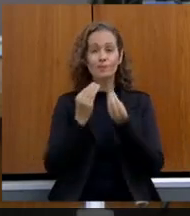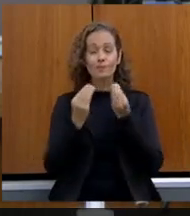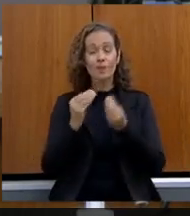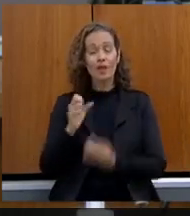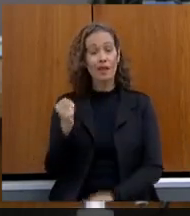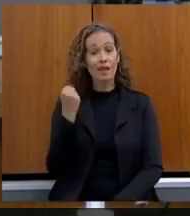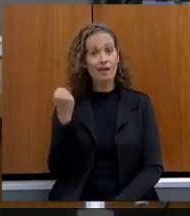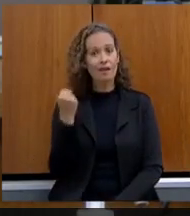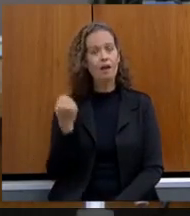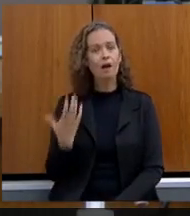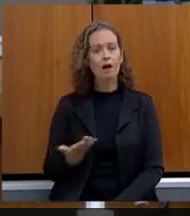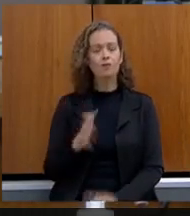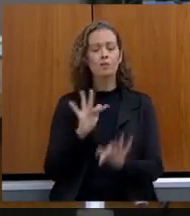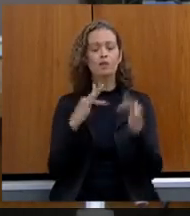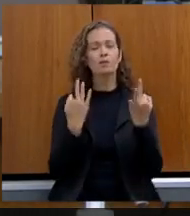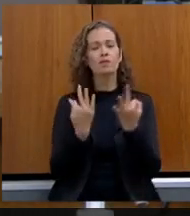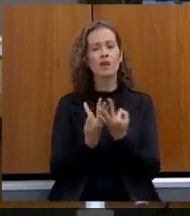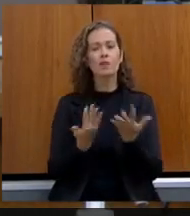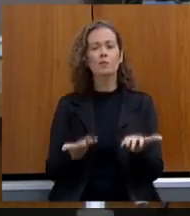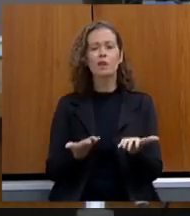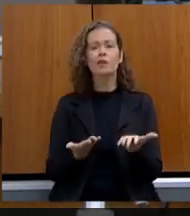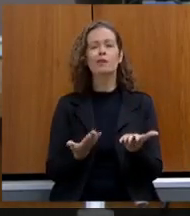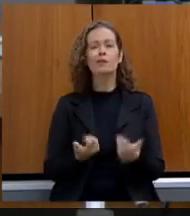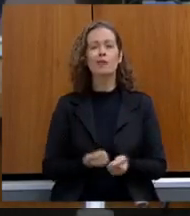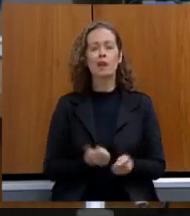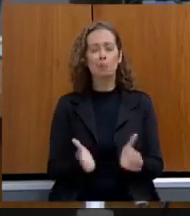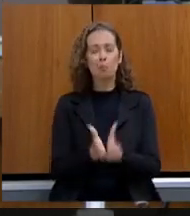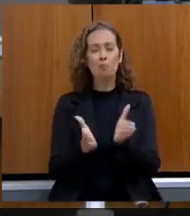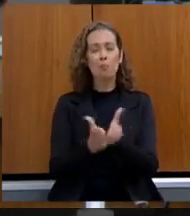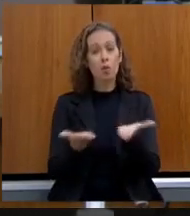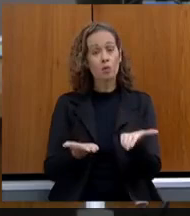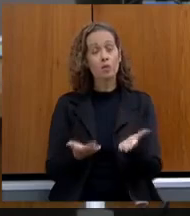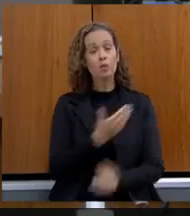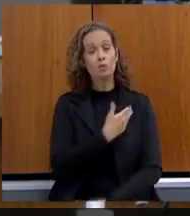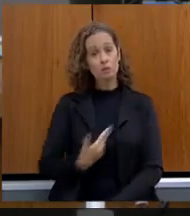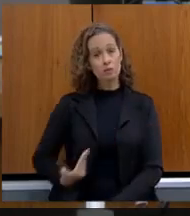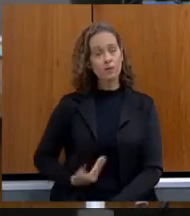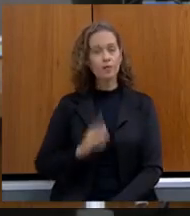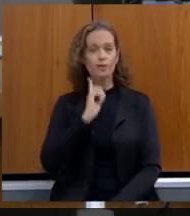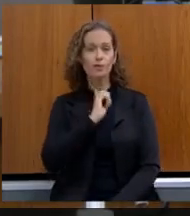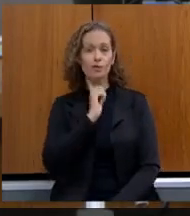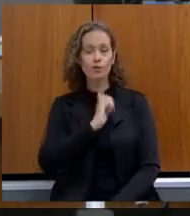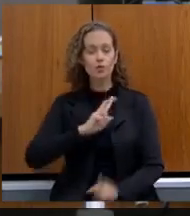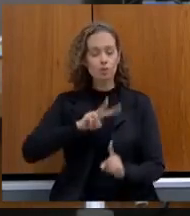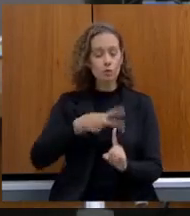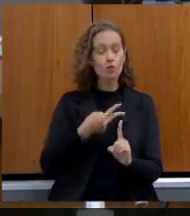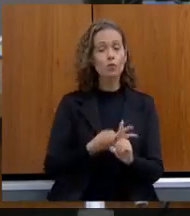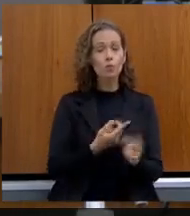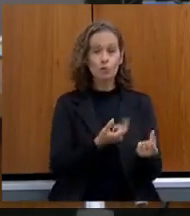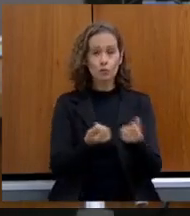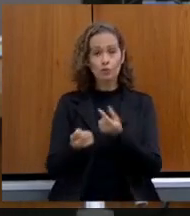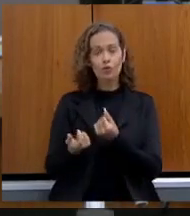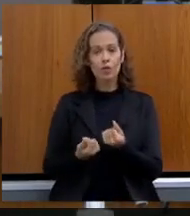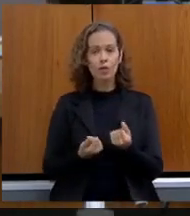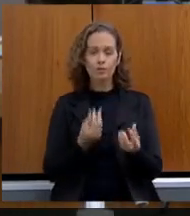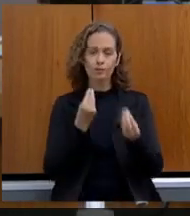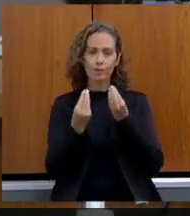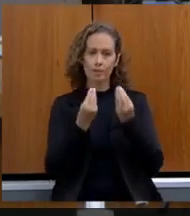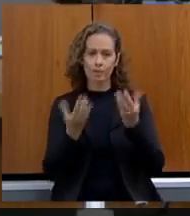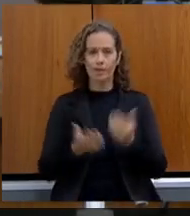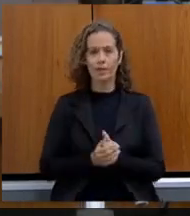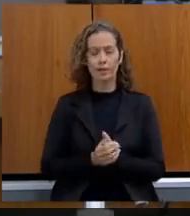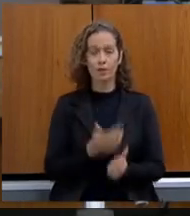grave principalmente nas famílias de baixa renda o governo de Minas dobrou o recurso de merenda aqui na gestão anterior não era sequer